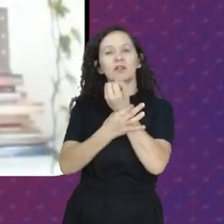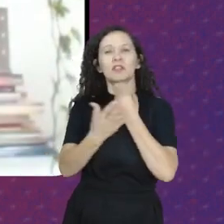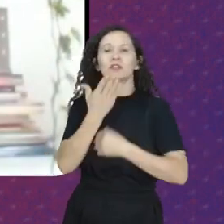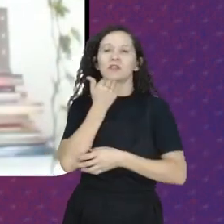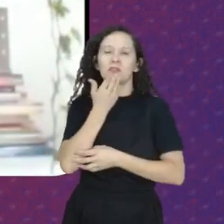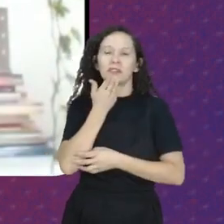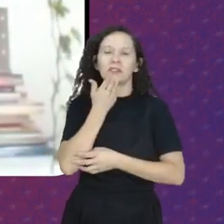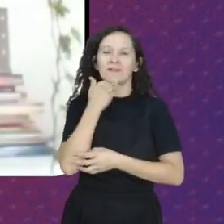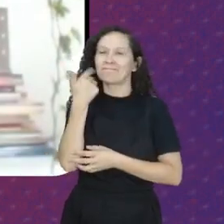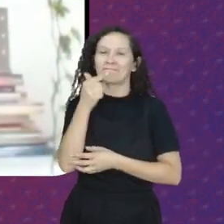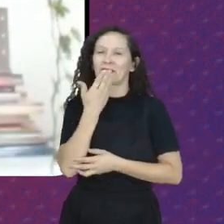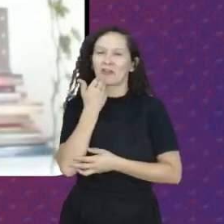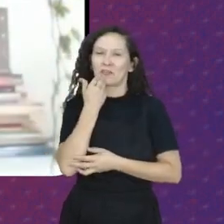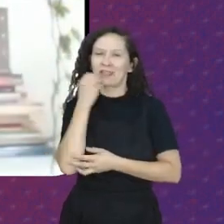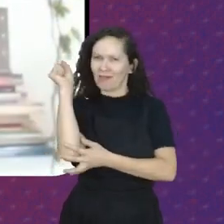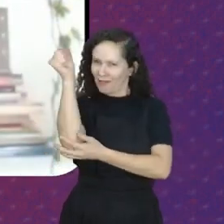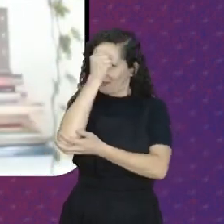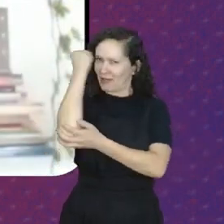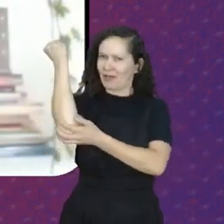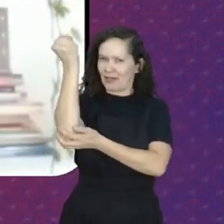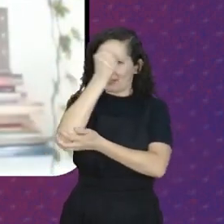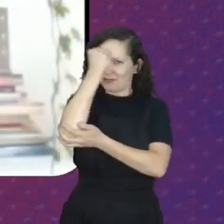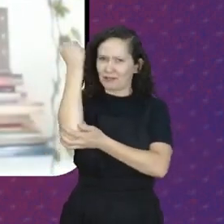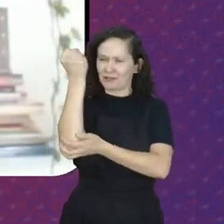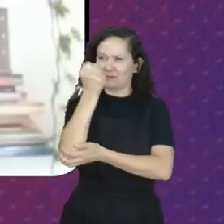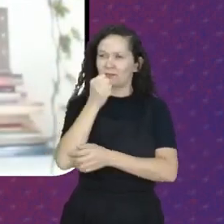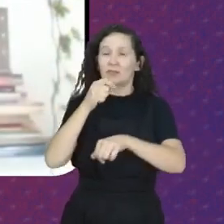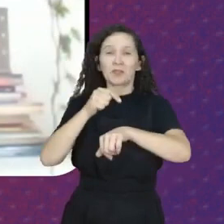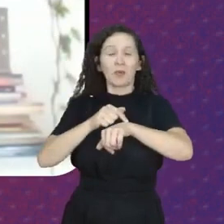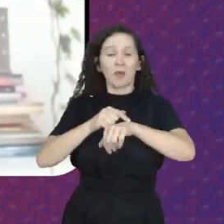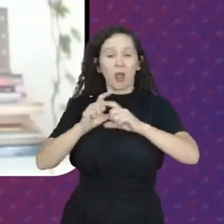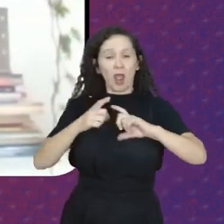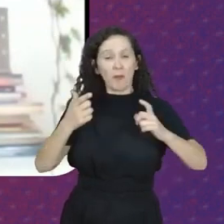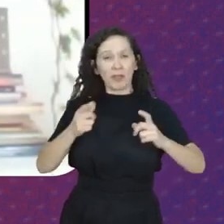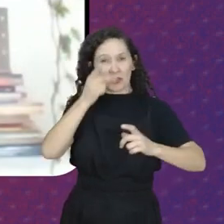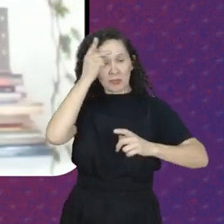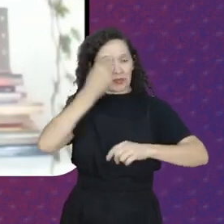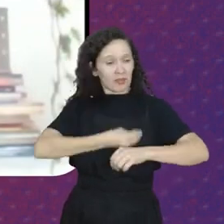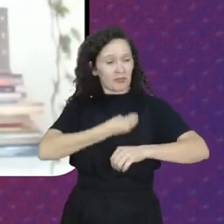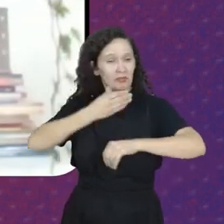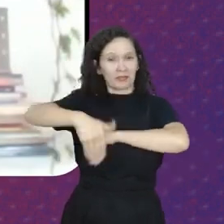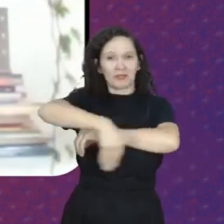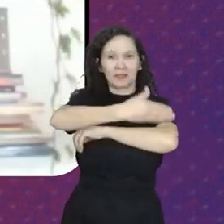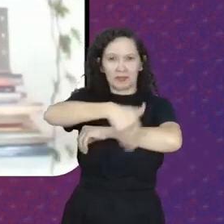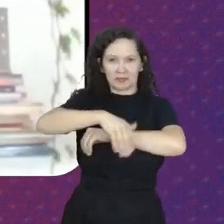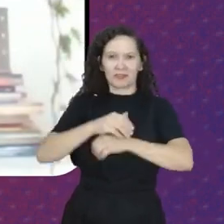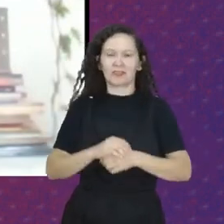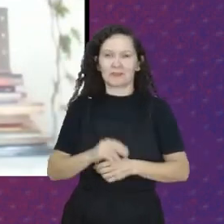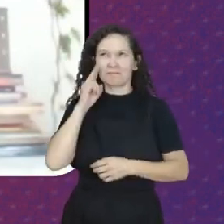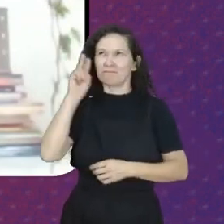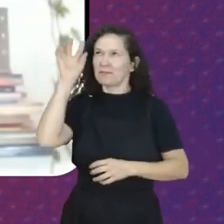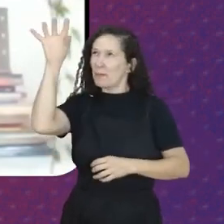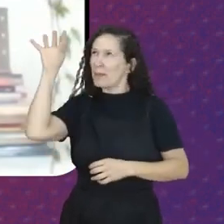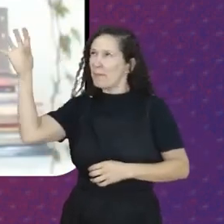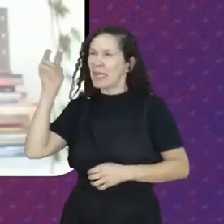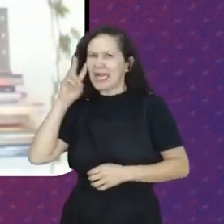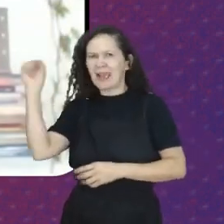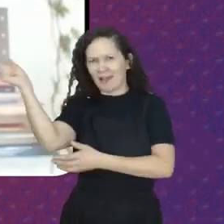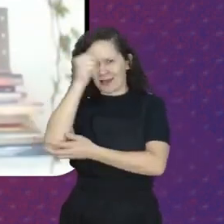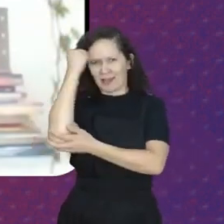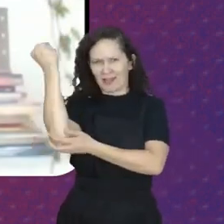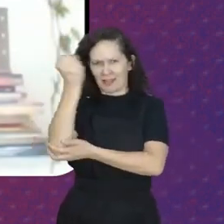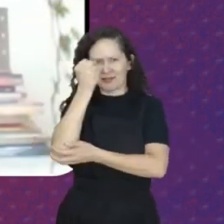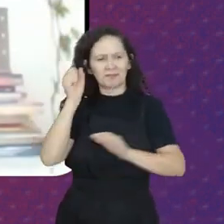alimentar gravíssima e um aumento de moradores de rua, né, num quadro muito grave